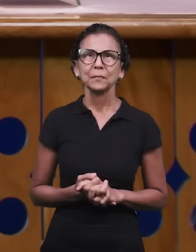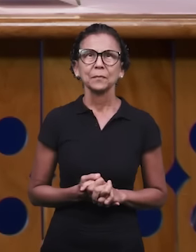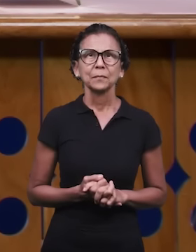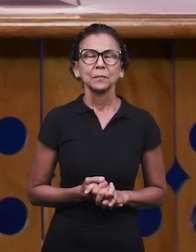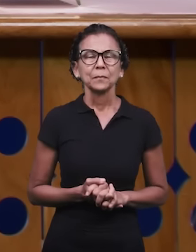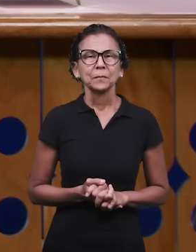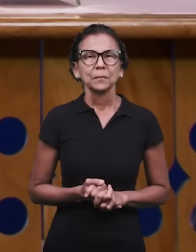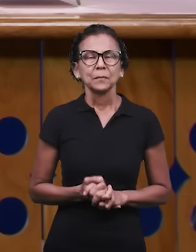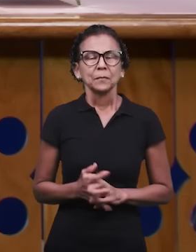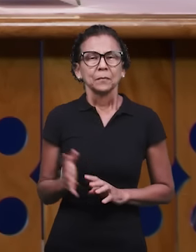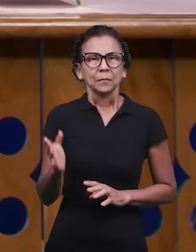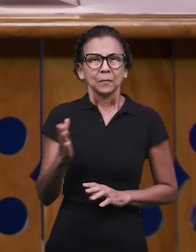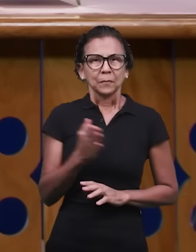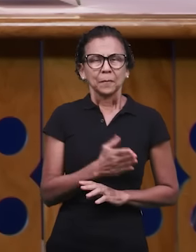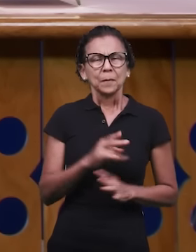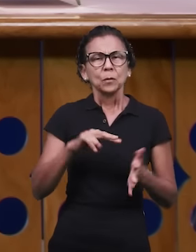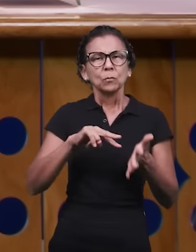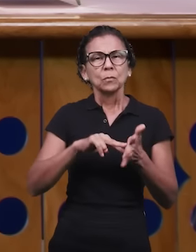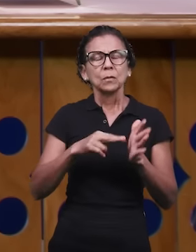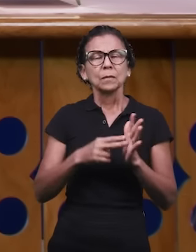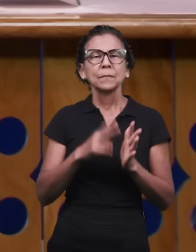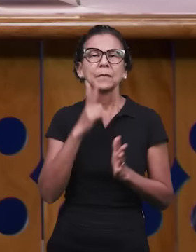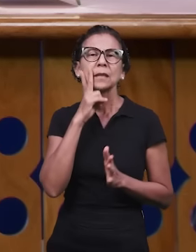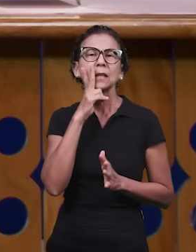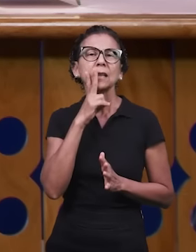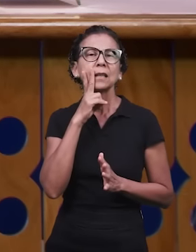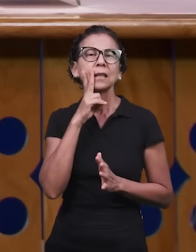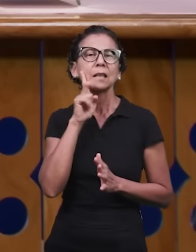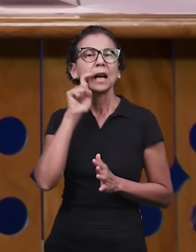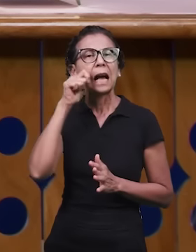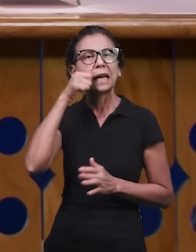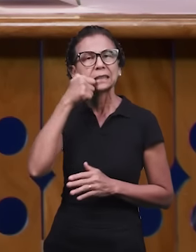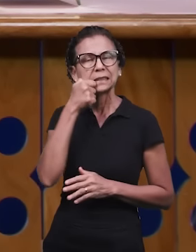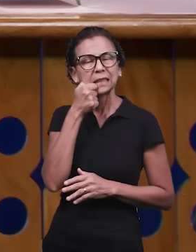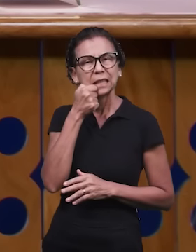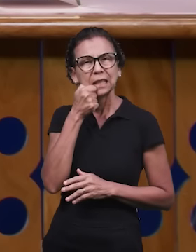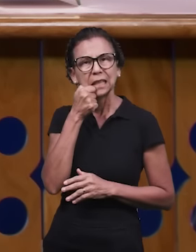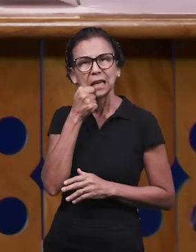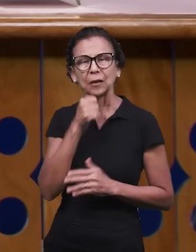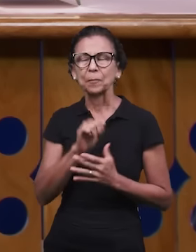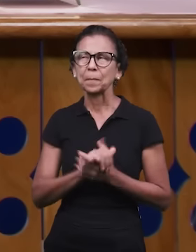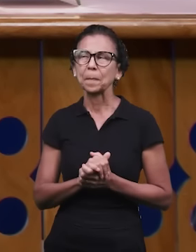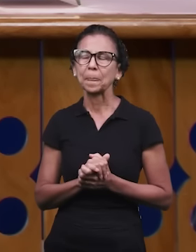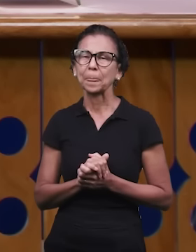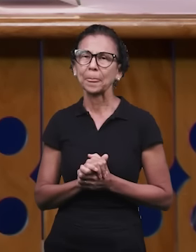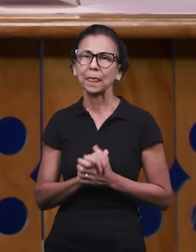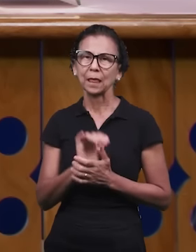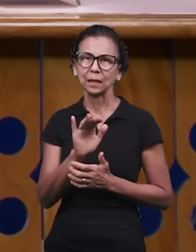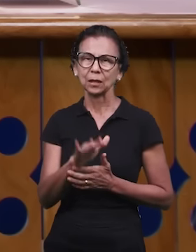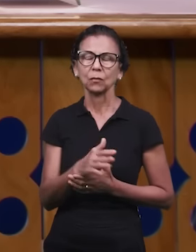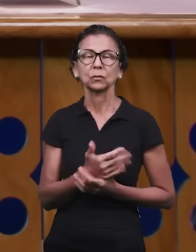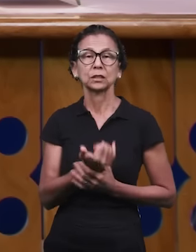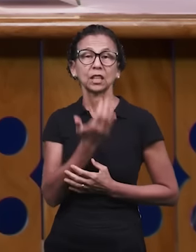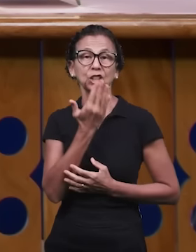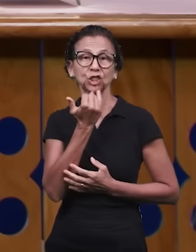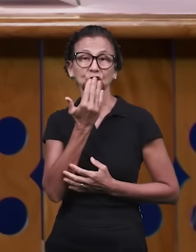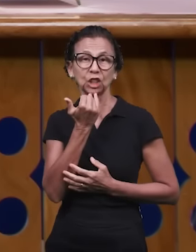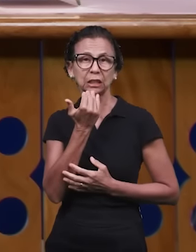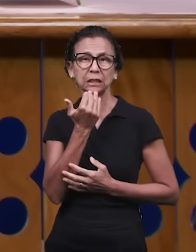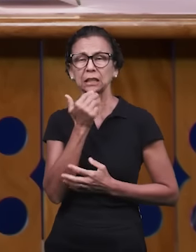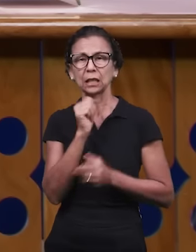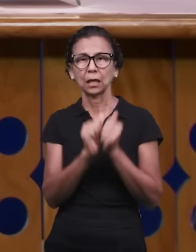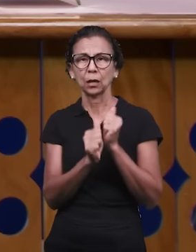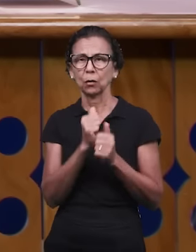ceia é a última refeição da noite. Ela é após a janta. É a